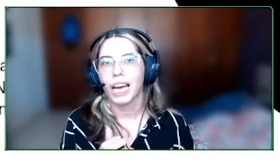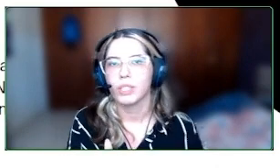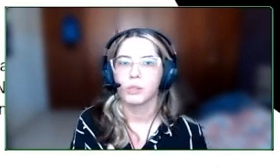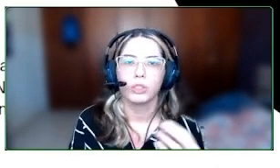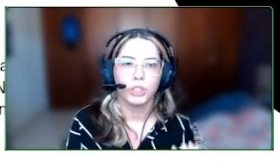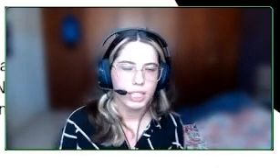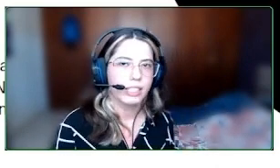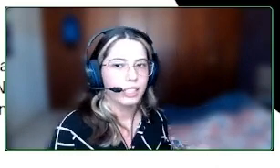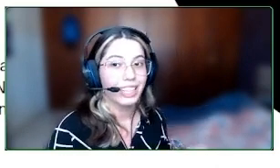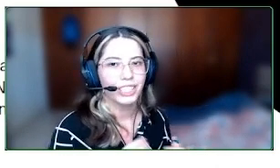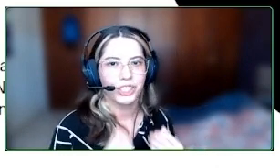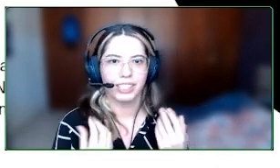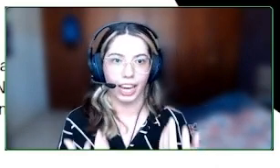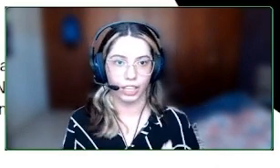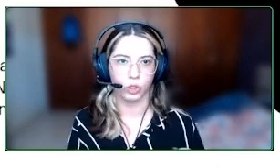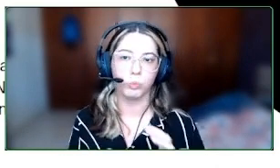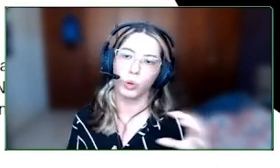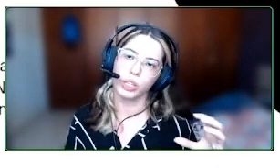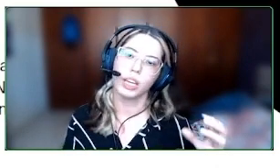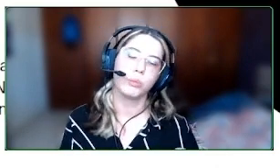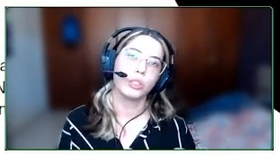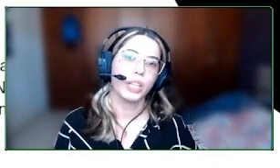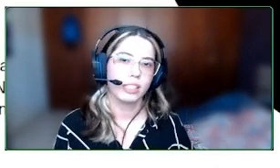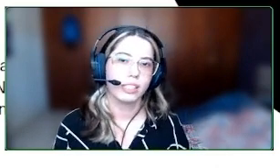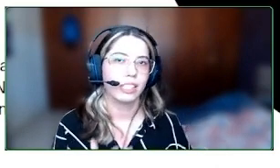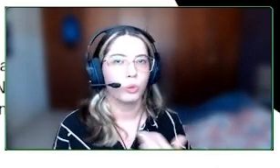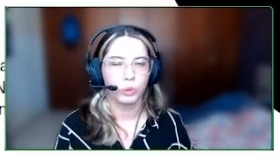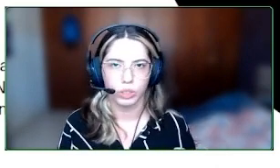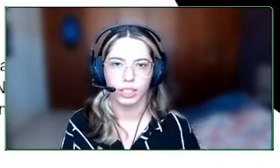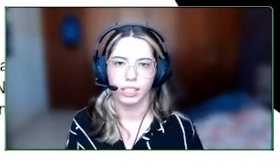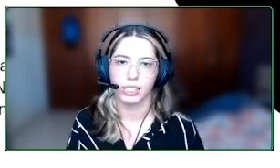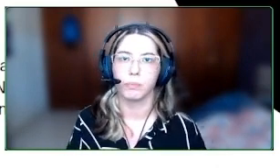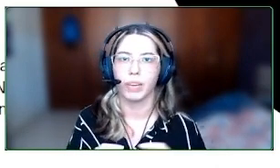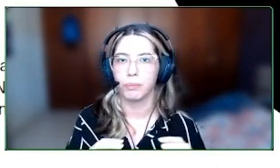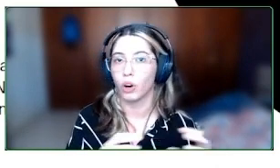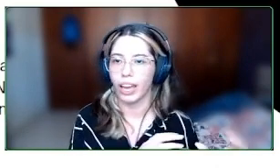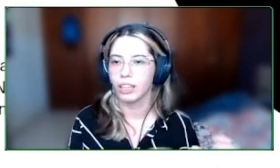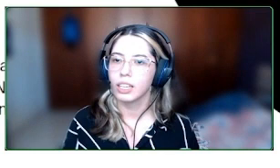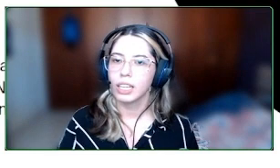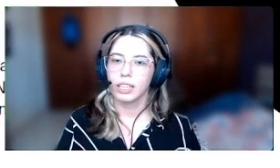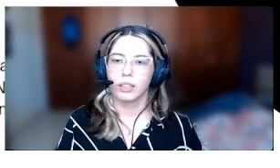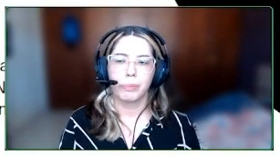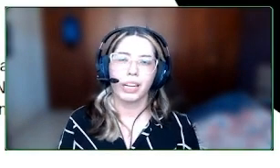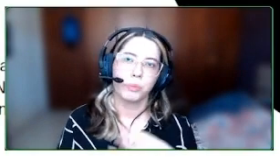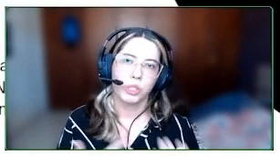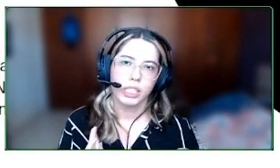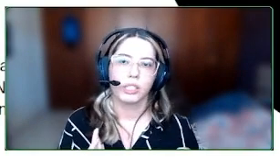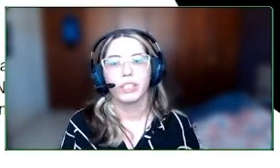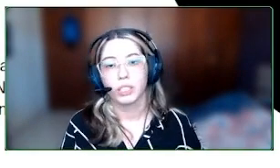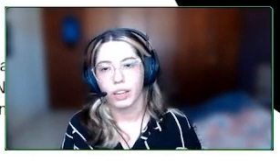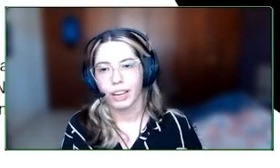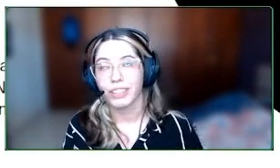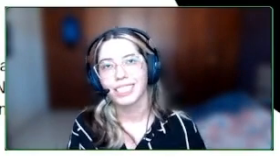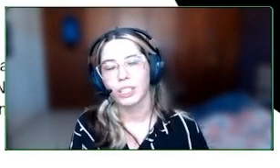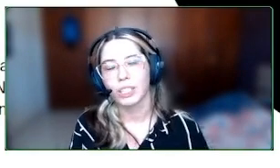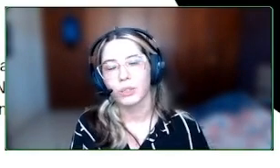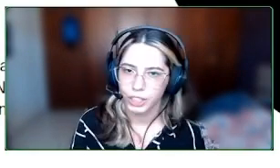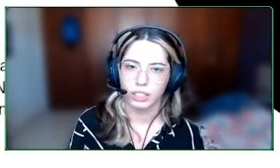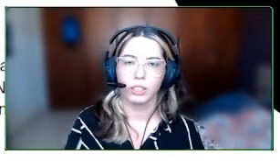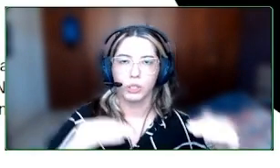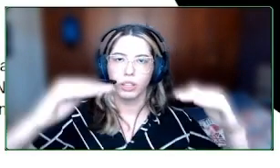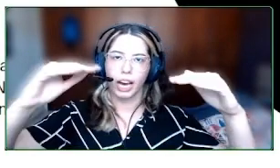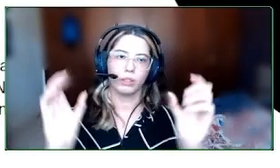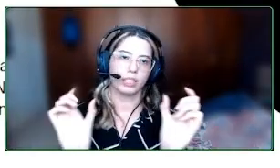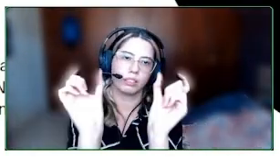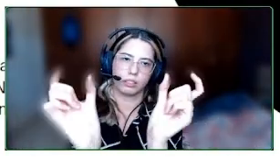Eles determinaram esses módulos de elasticidade, o MOE, e o módulo de resistência à ruptura, que é esse MOR, através de uma solicitação à flexão estática.